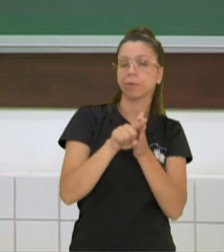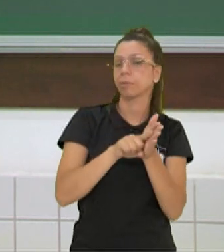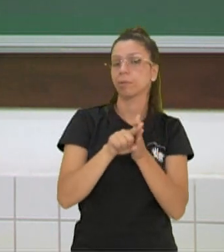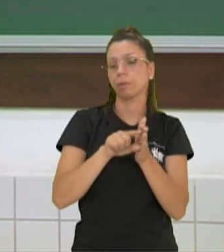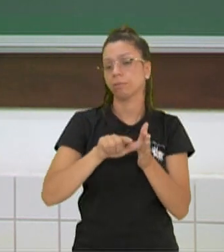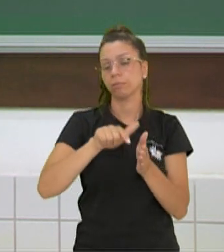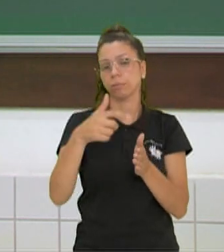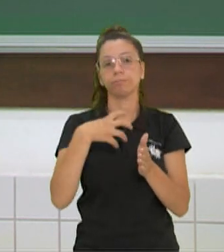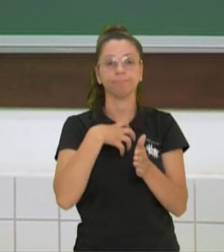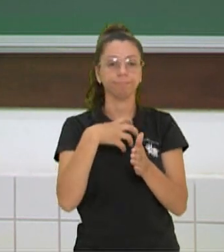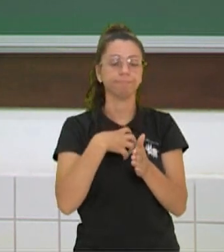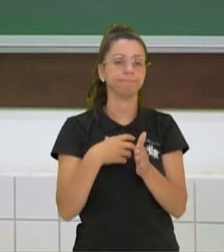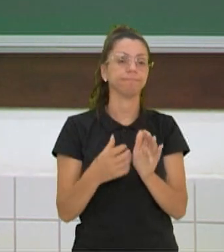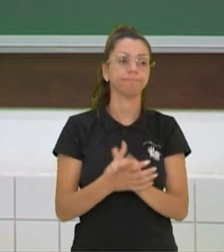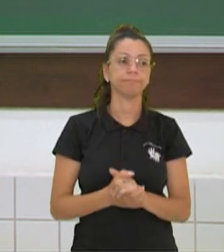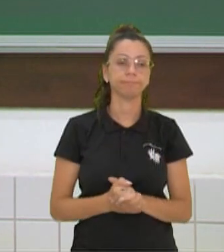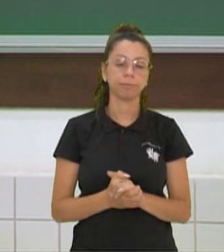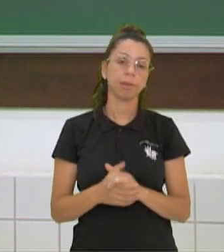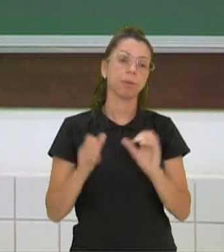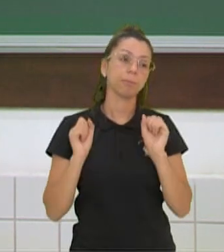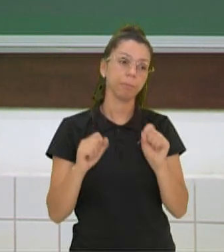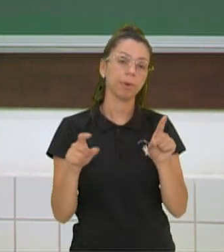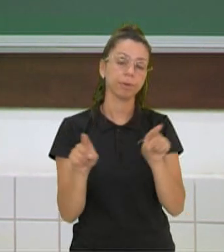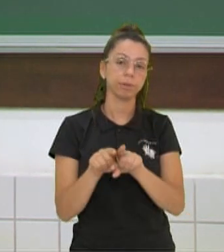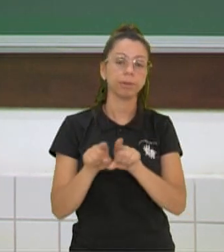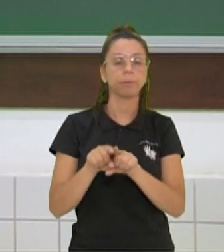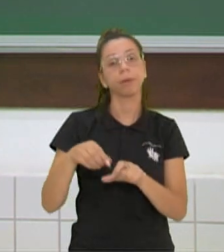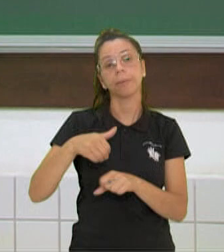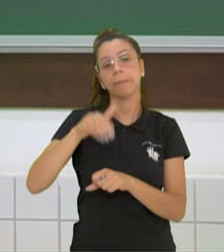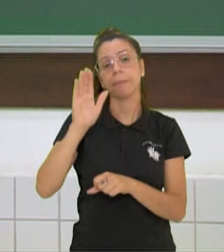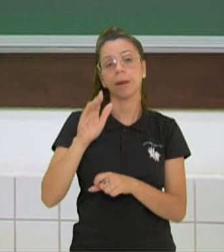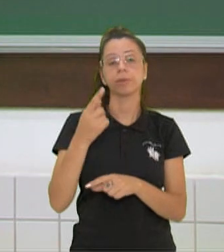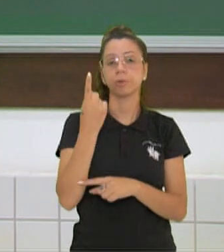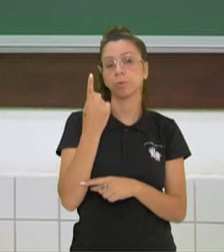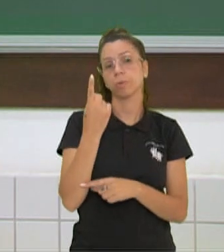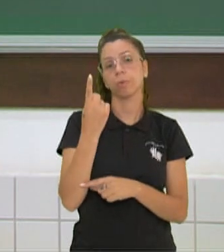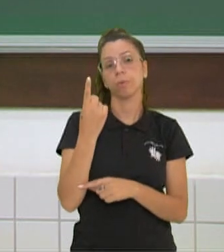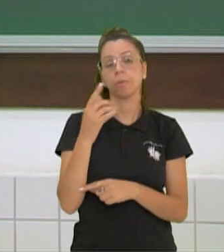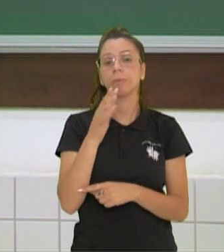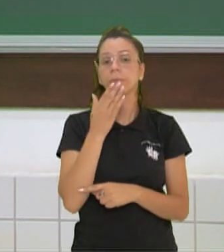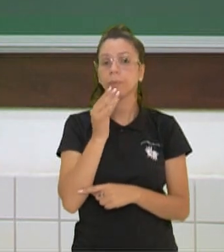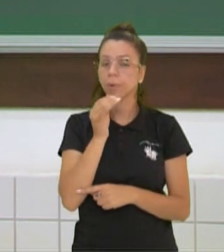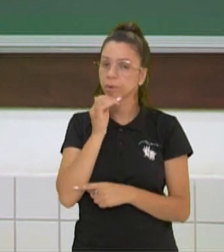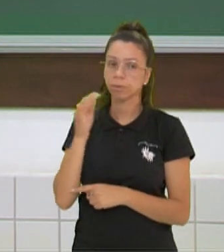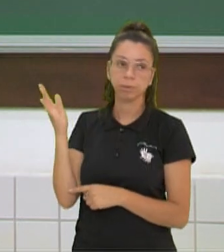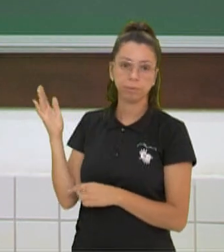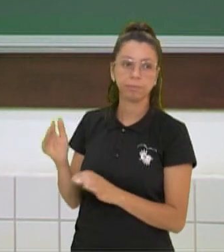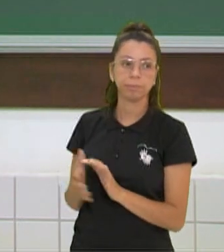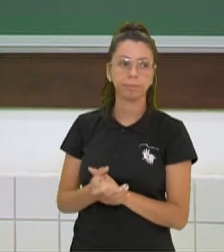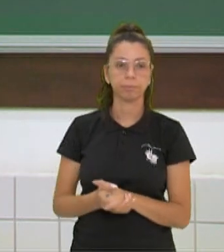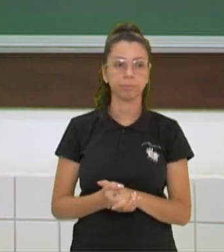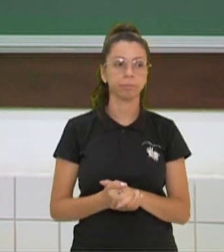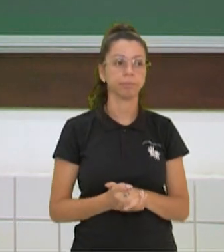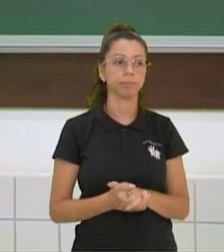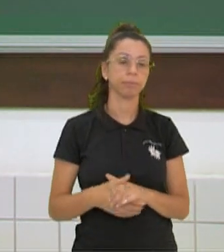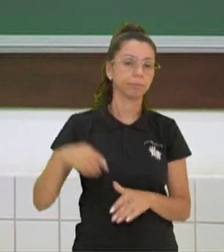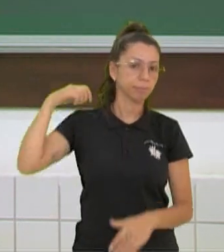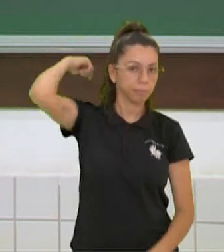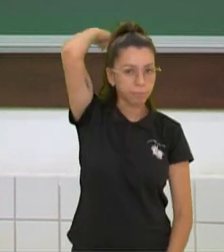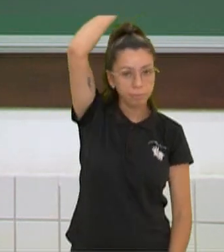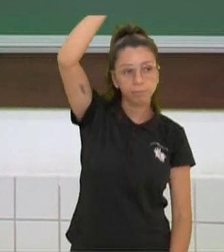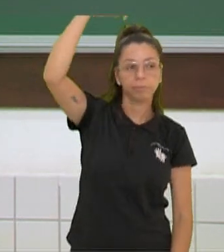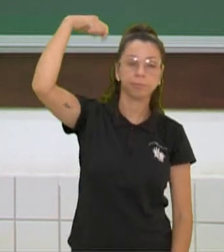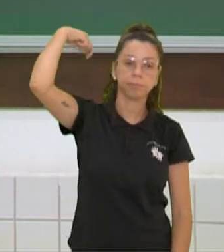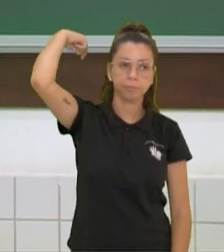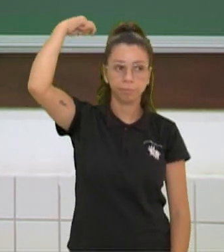ficar testando, né? Você pode fazer com mais de um pano, tá bom? Você pode colocar aqui e ir trançando